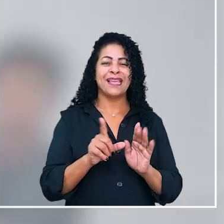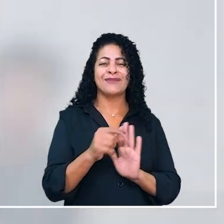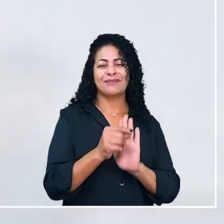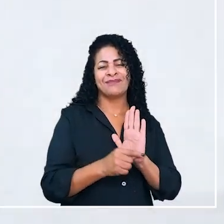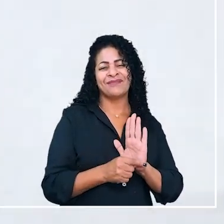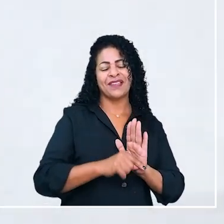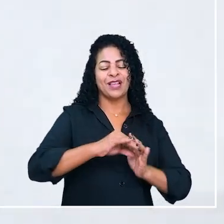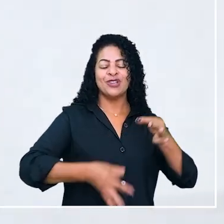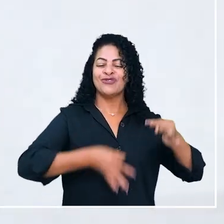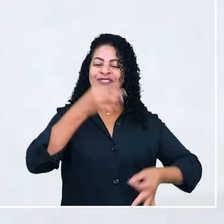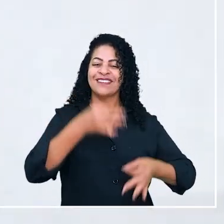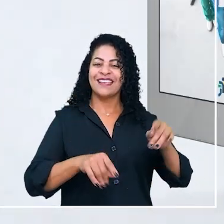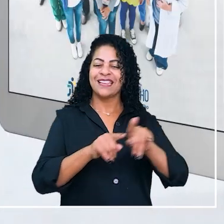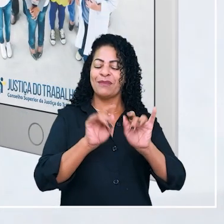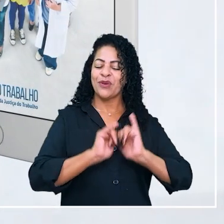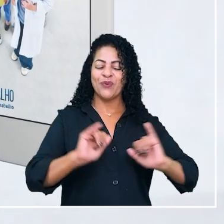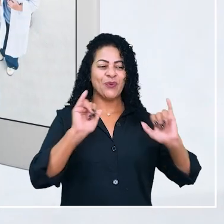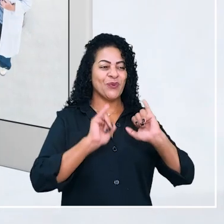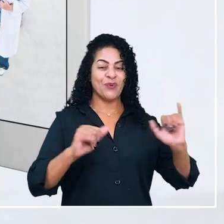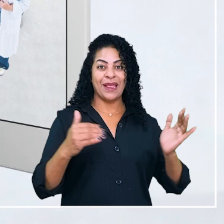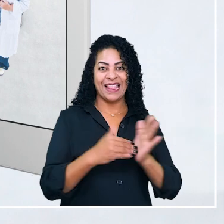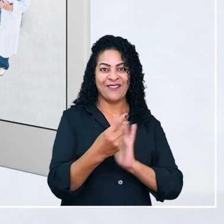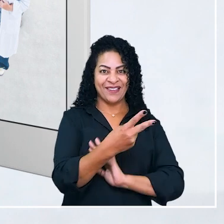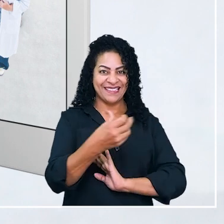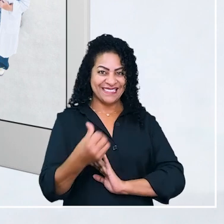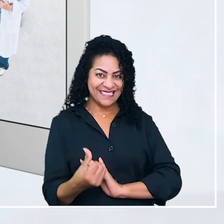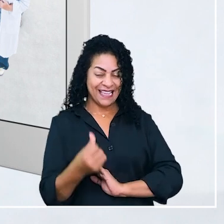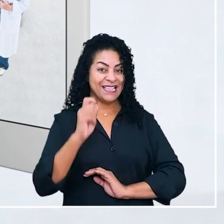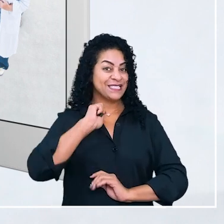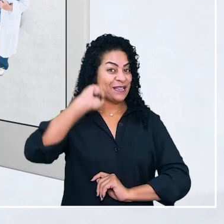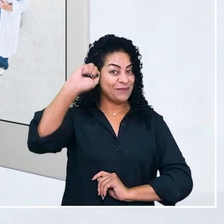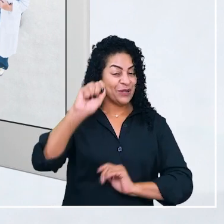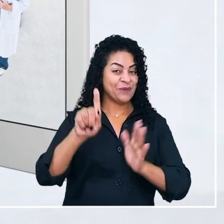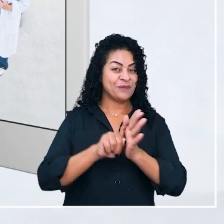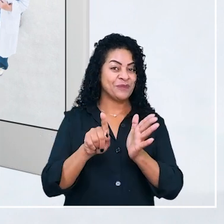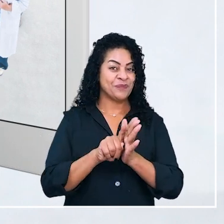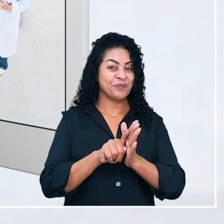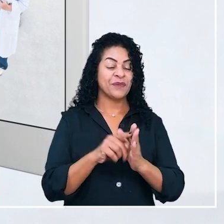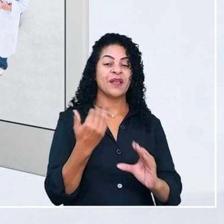artigos jurídicos podem ser enviados até 26 de abril para o e-mail